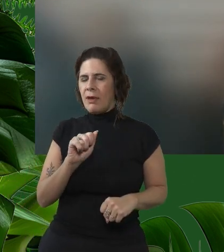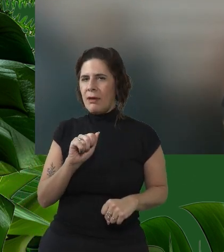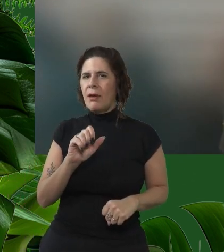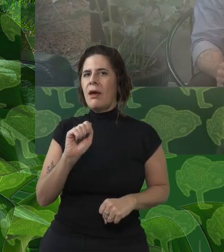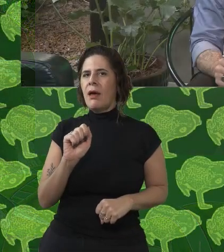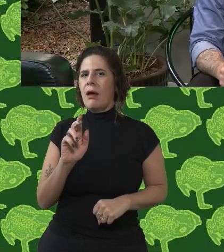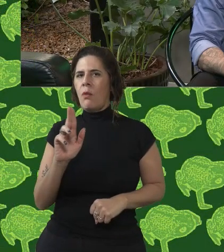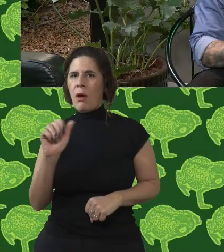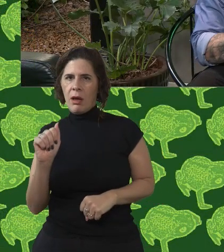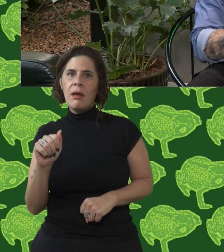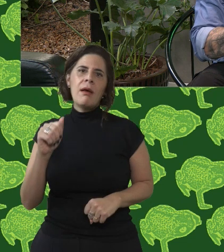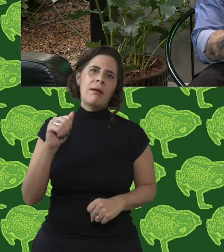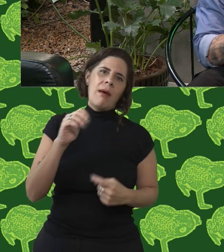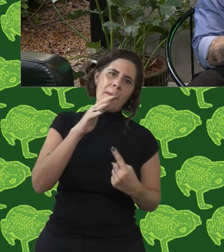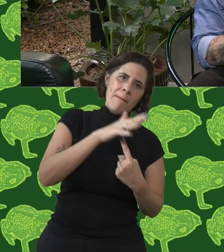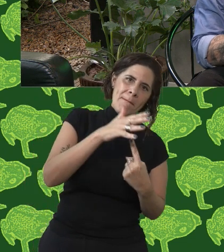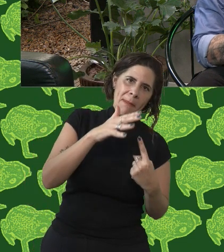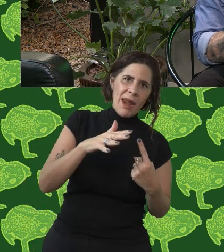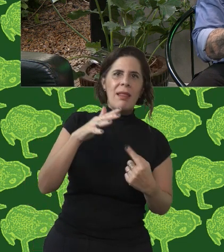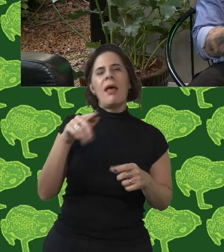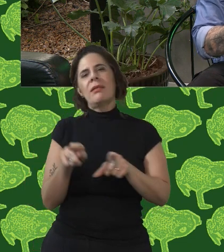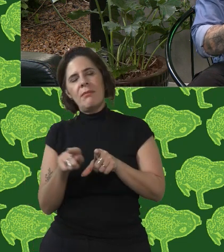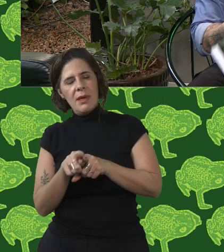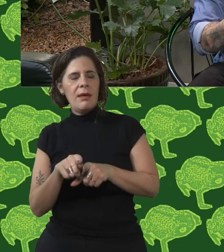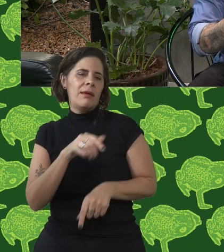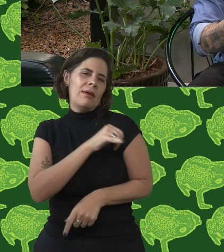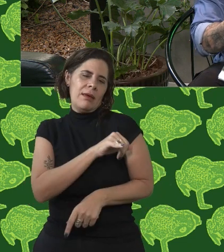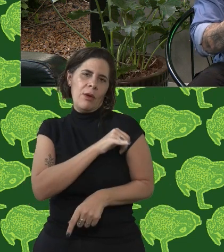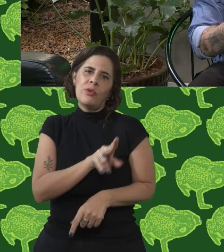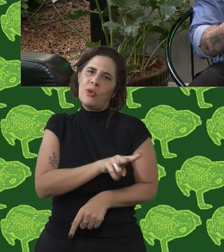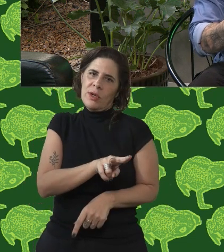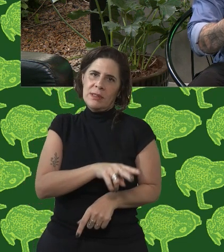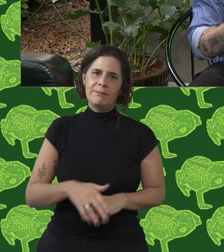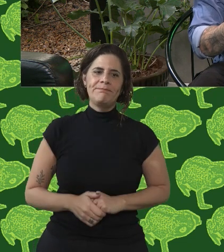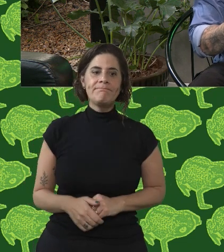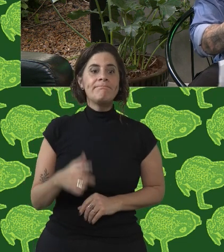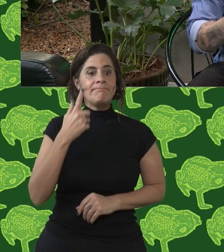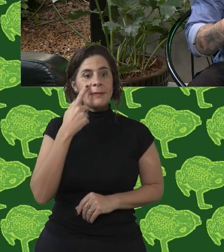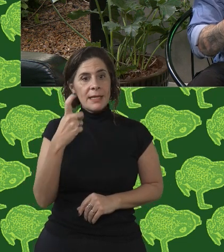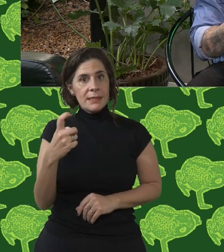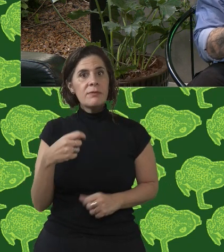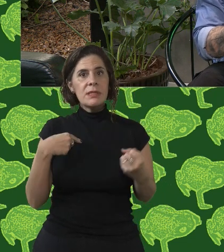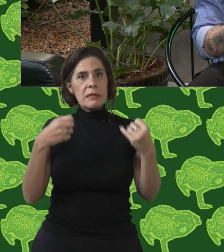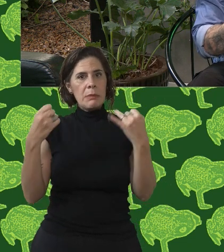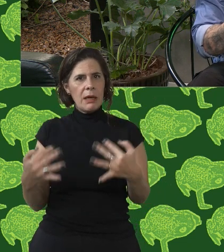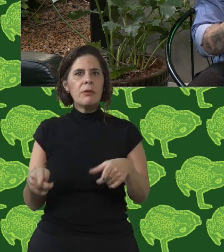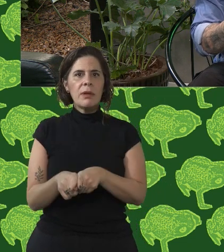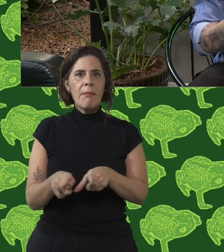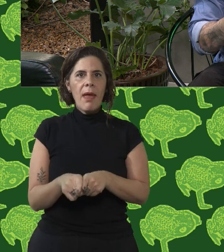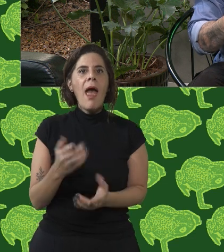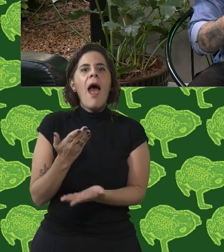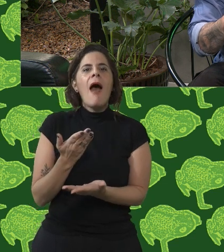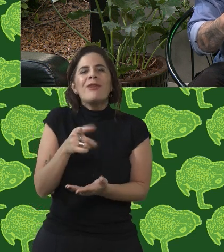de Janeiro. Perfeito, Gui. E muito interessante mesmo você explicando e ainda dando uma aula aí de como que funciona, porque às